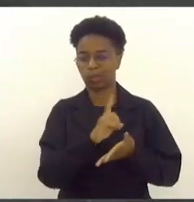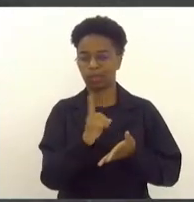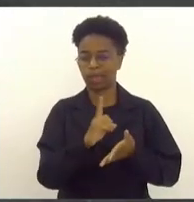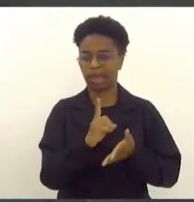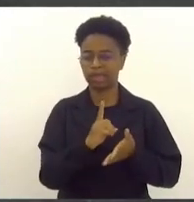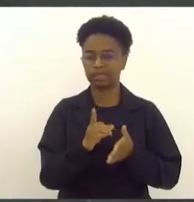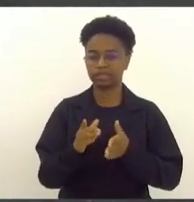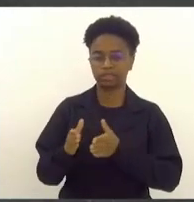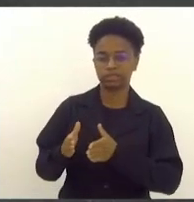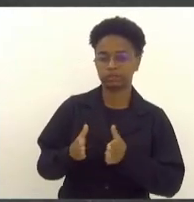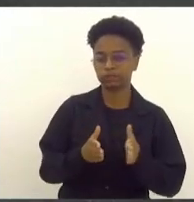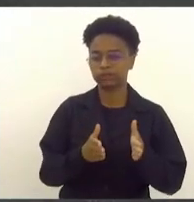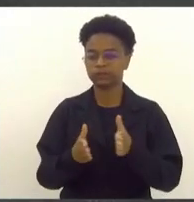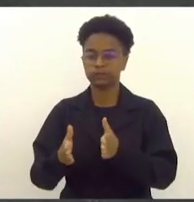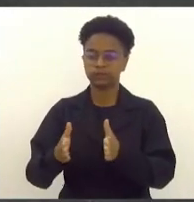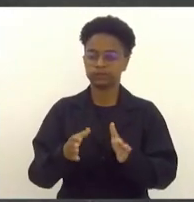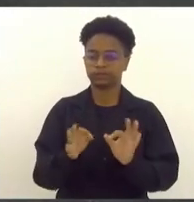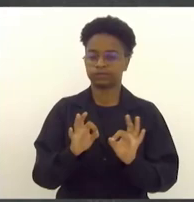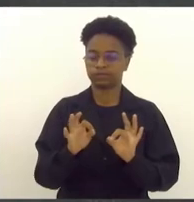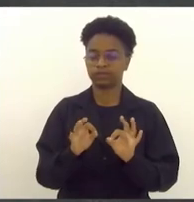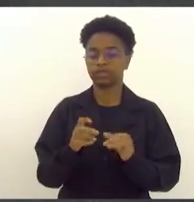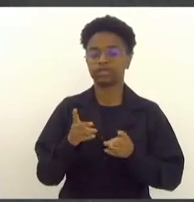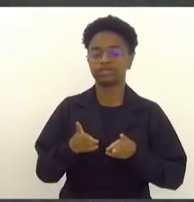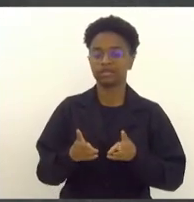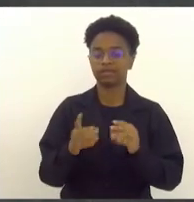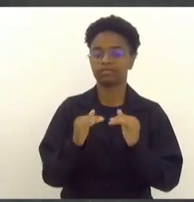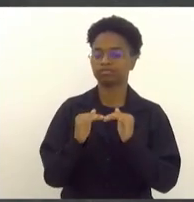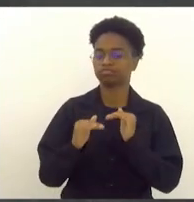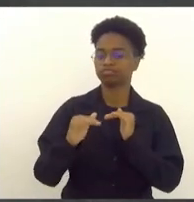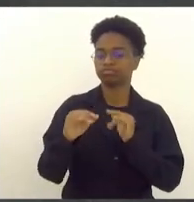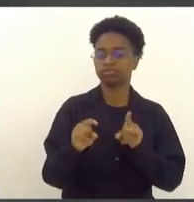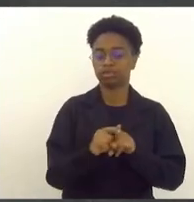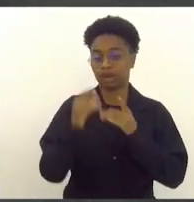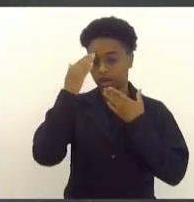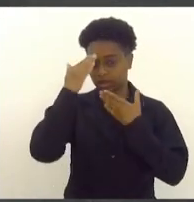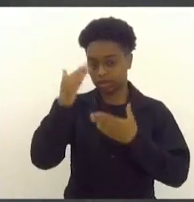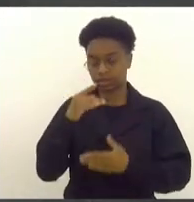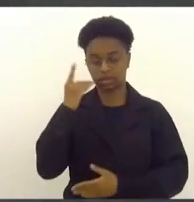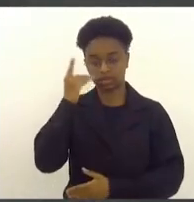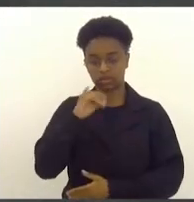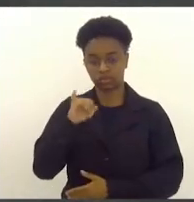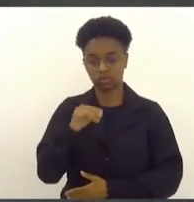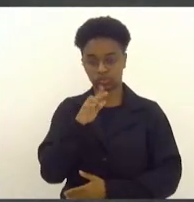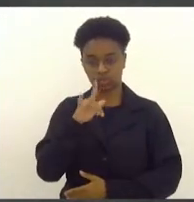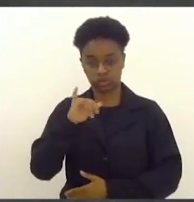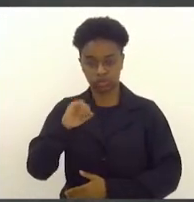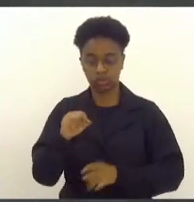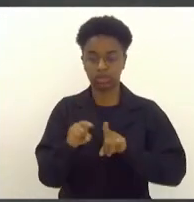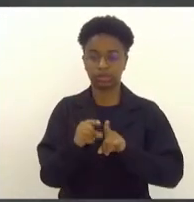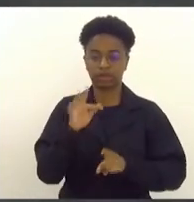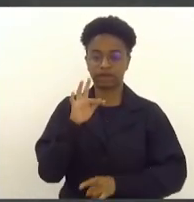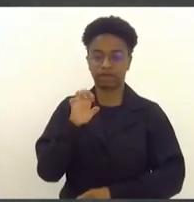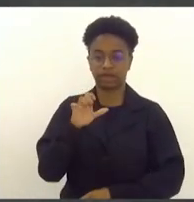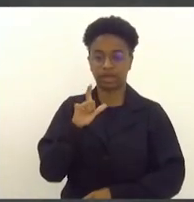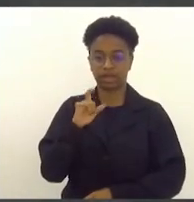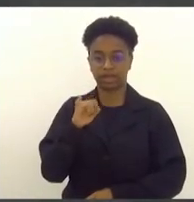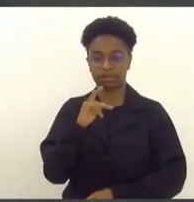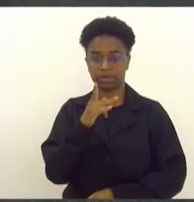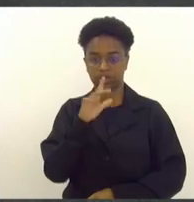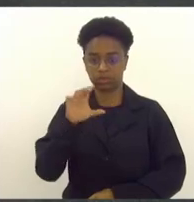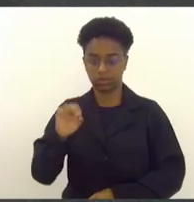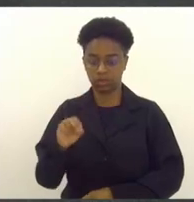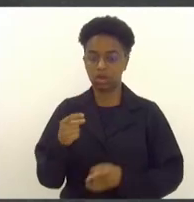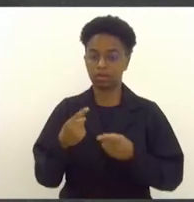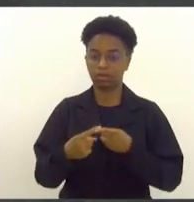queria agradecer primeiro os deputados Júlio Rocha e o Filipinho ravis na verdade